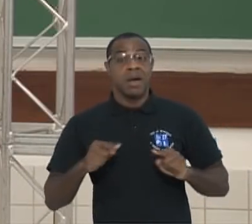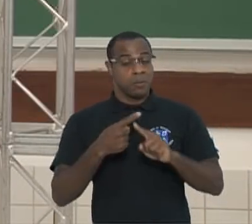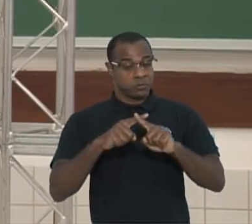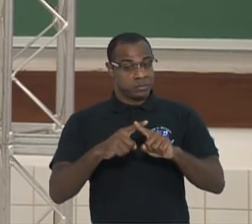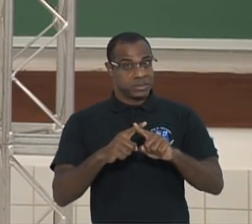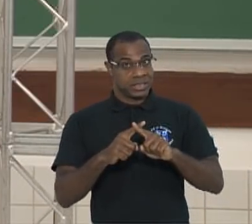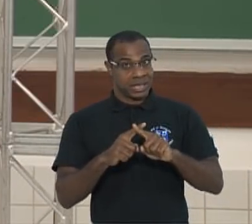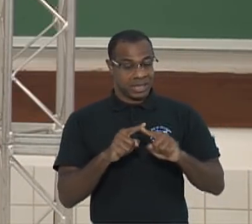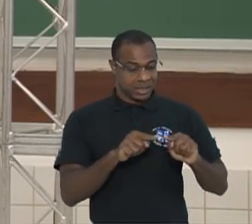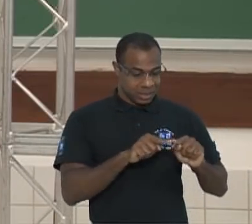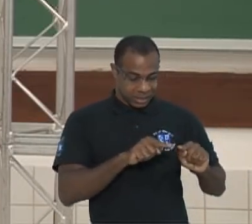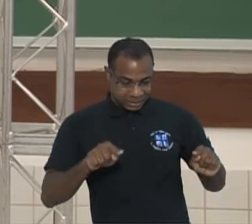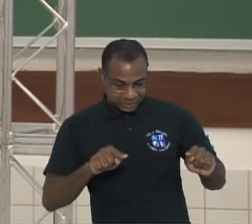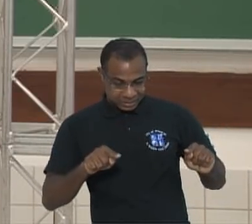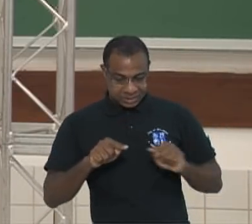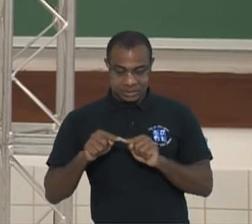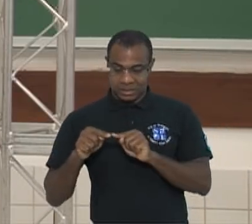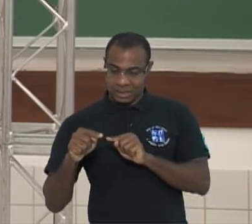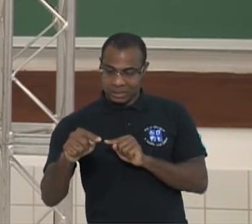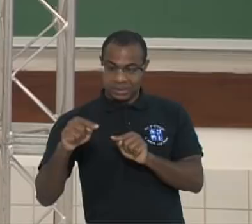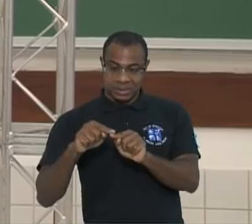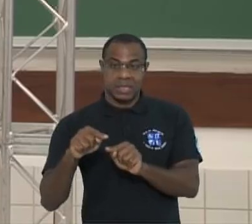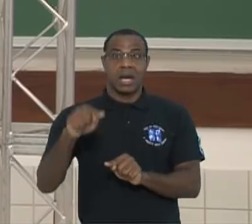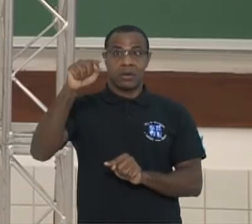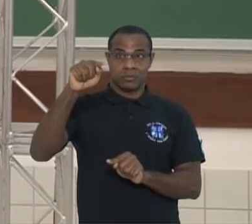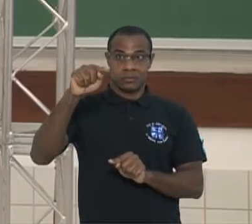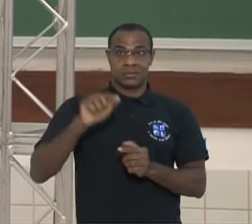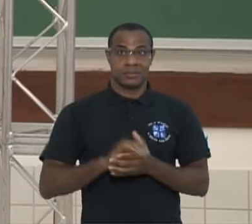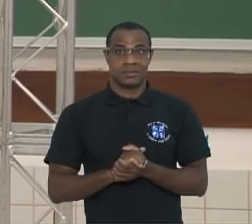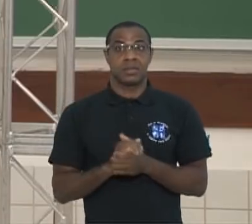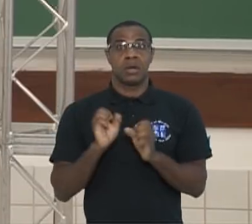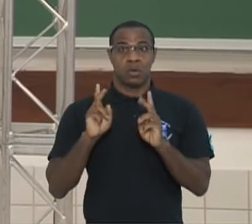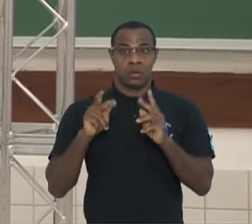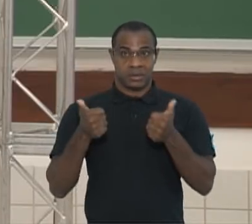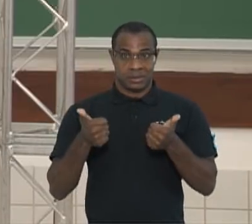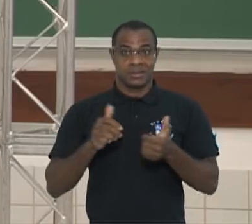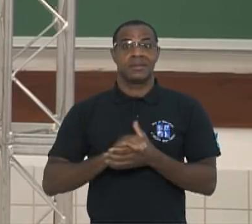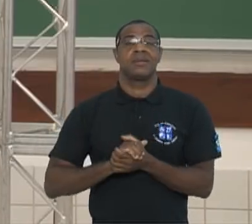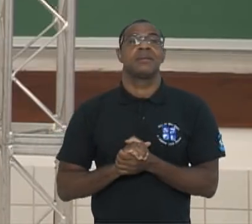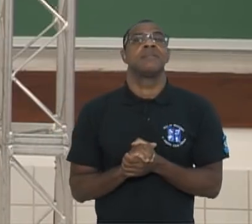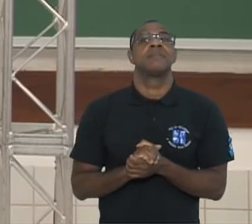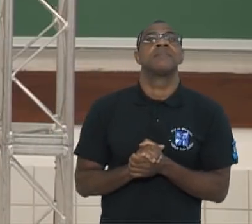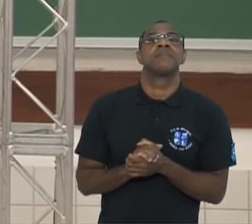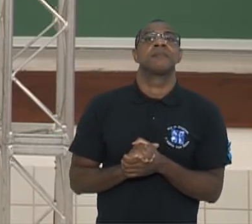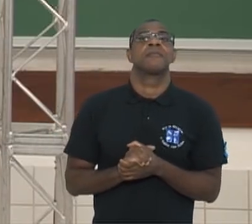o comprimento, a largura e a altura, tá bom?